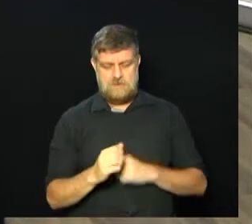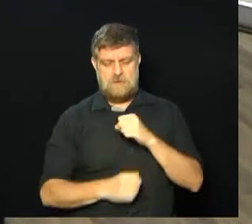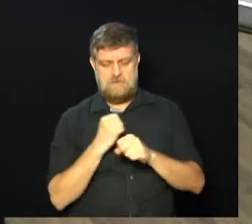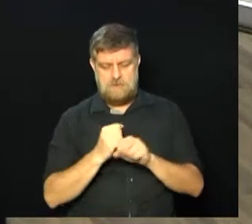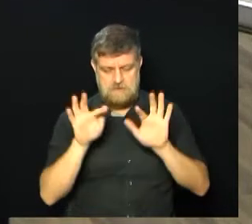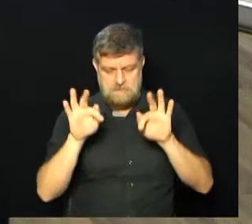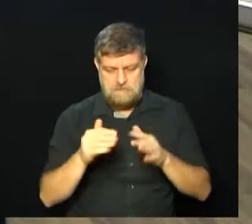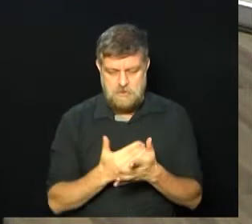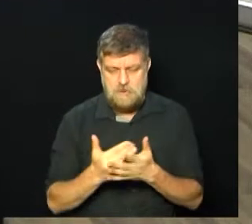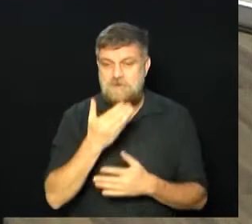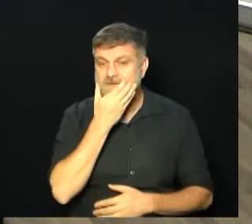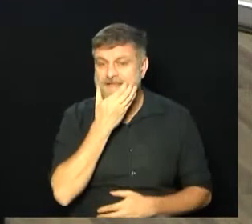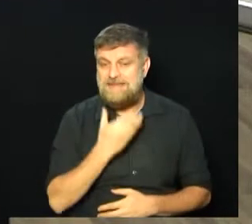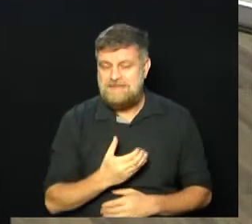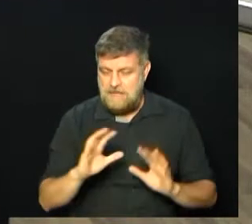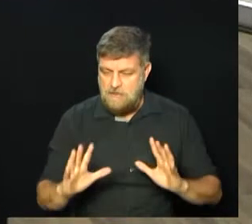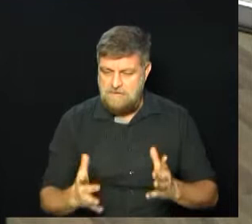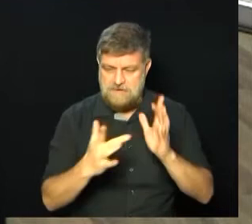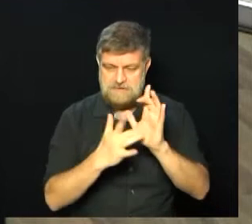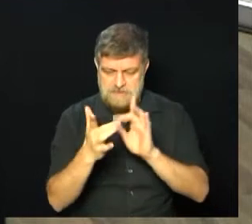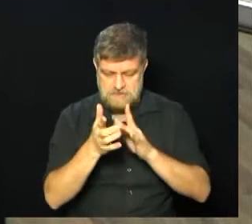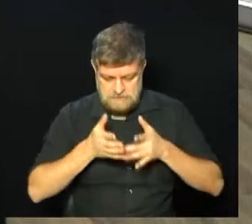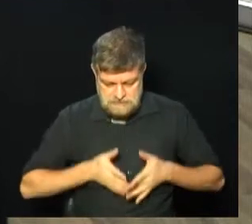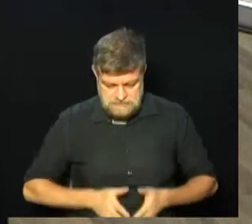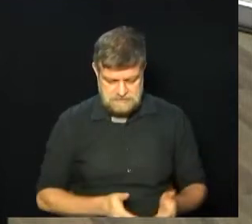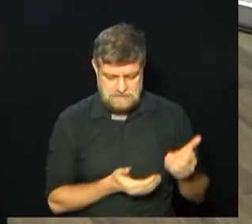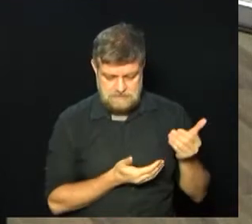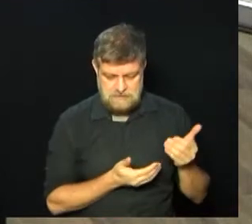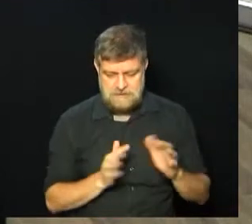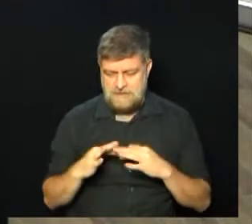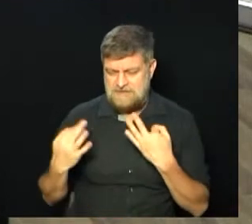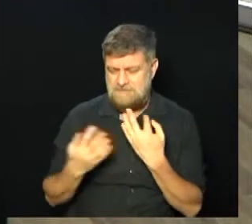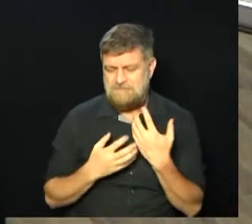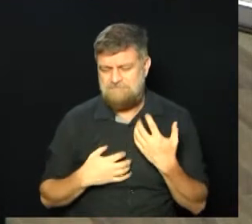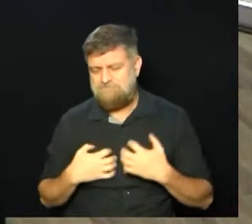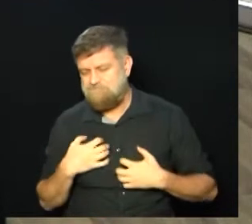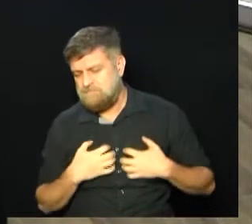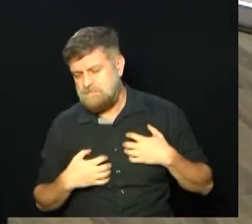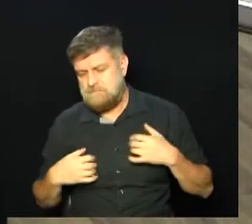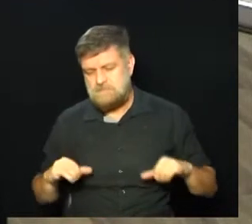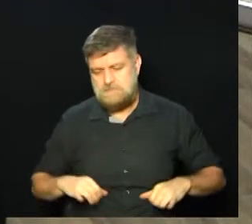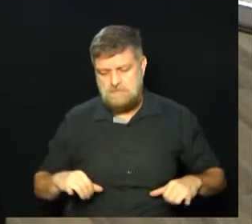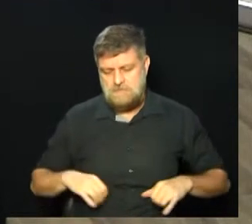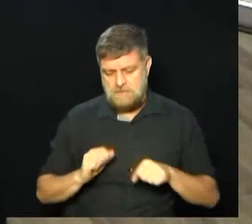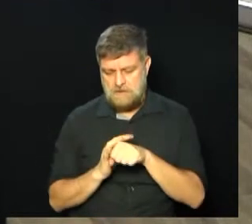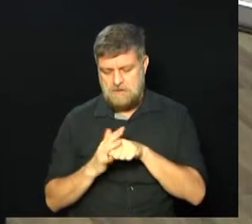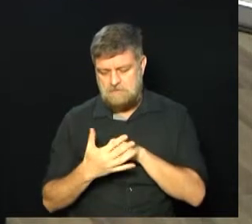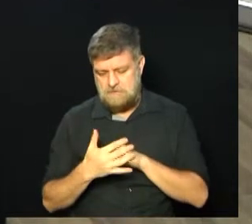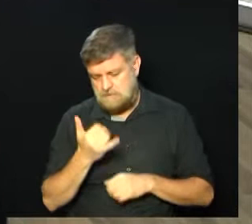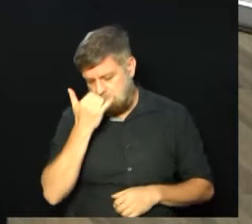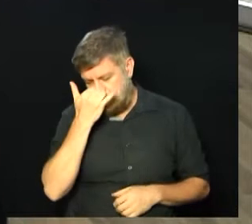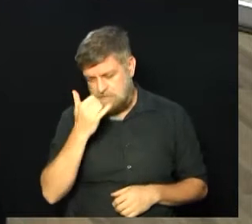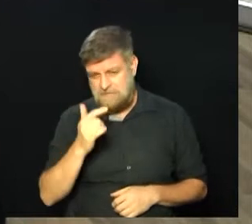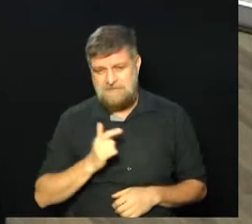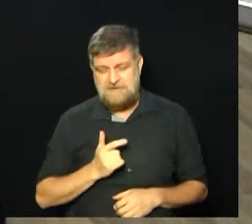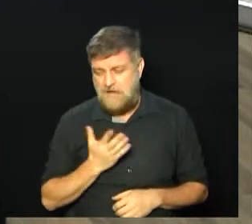já tá em dezembro Natal chegando muitas famílias aí a baladas né que sofreram com a covid-19 tão